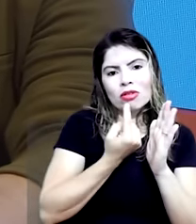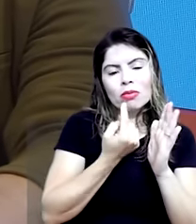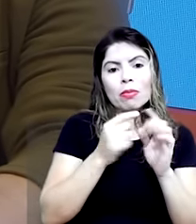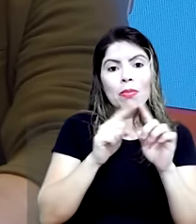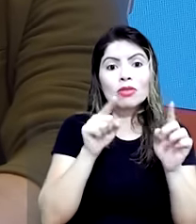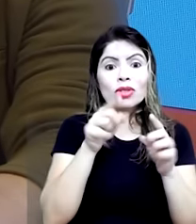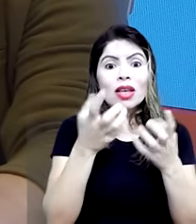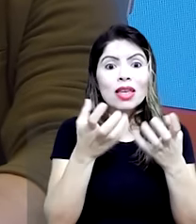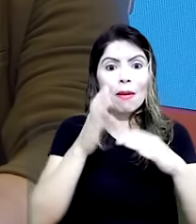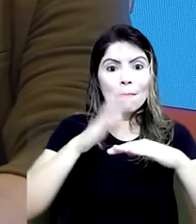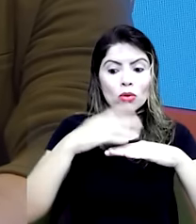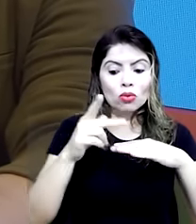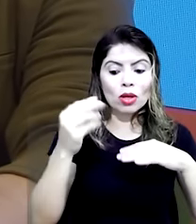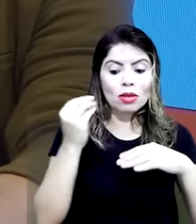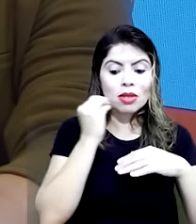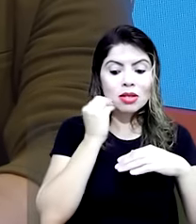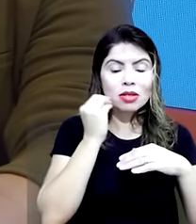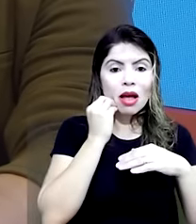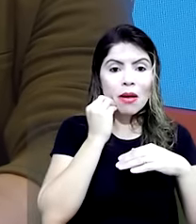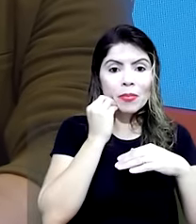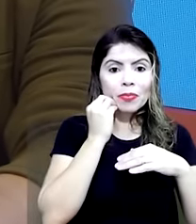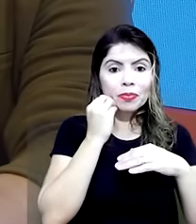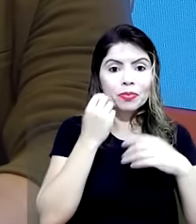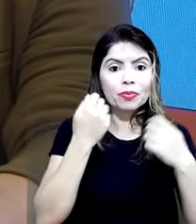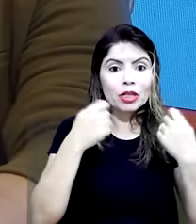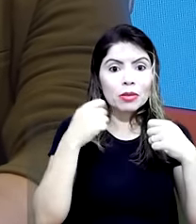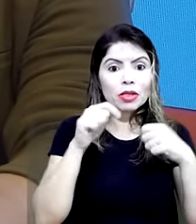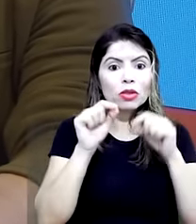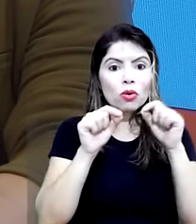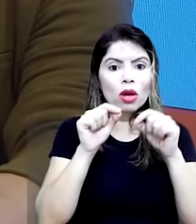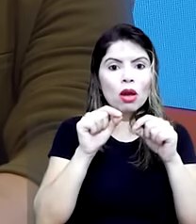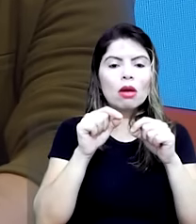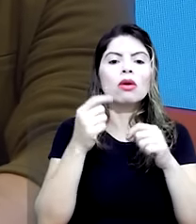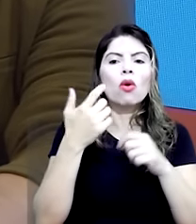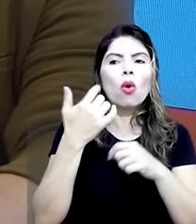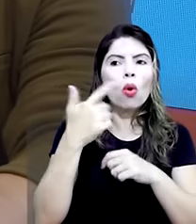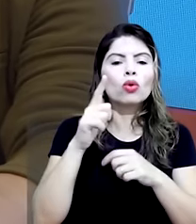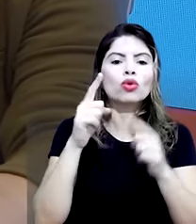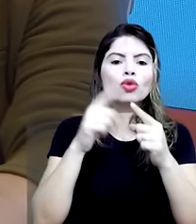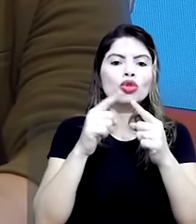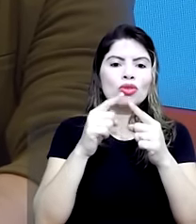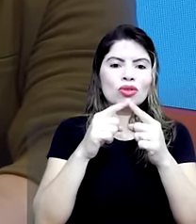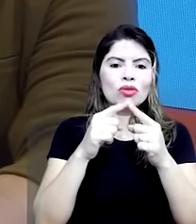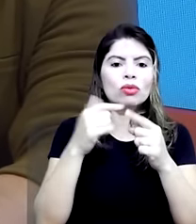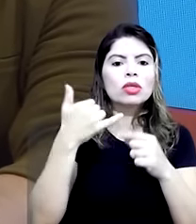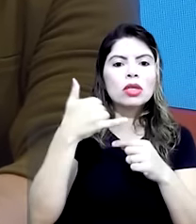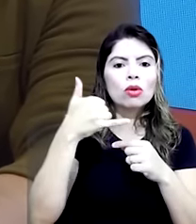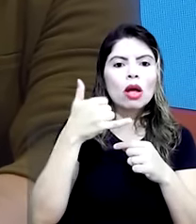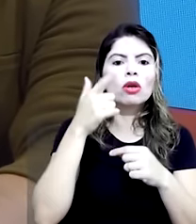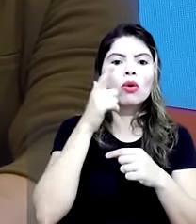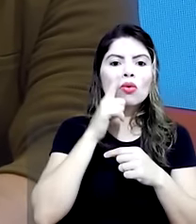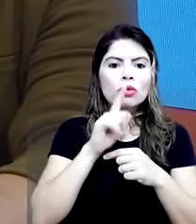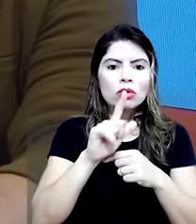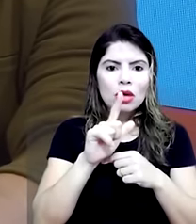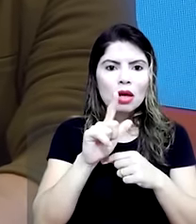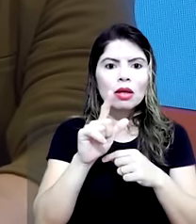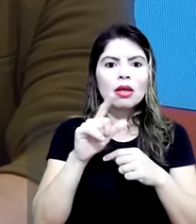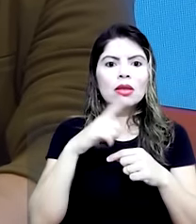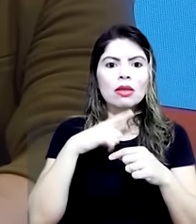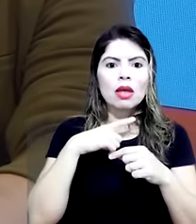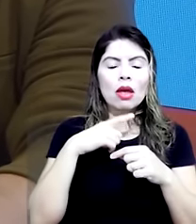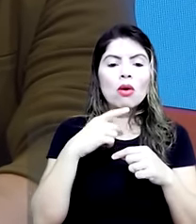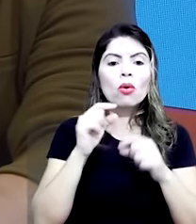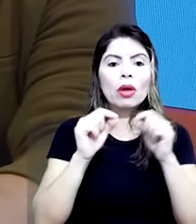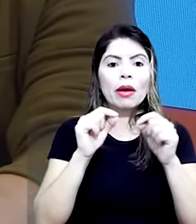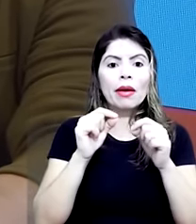que tem celulares que captam a foto de uma forma mais crua né vai manter mais próximo do que realmente é e tem outros que já vão dar